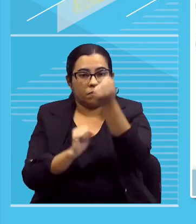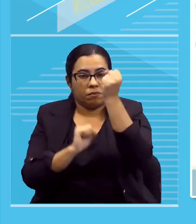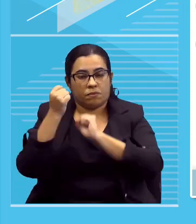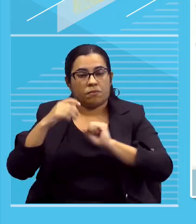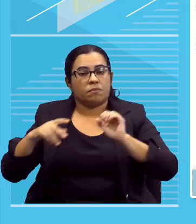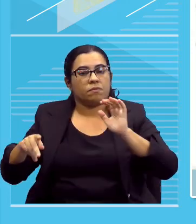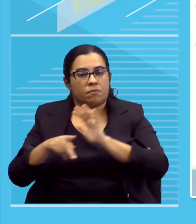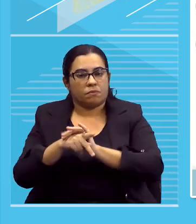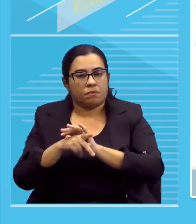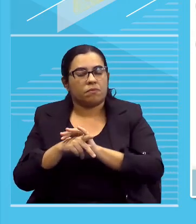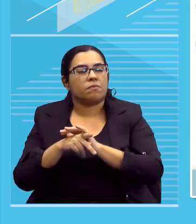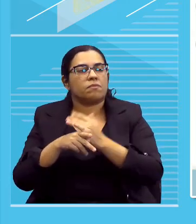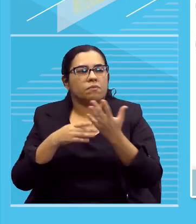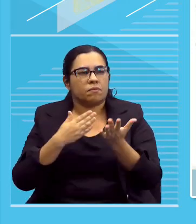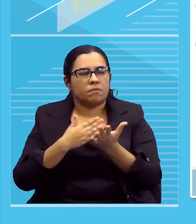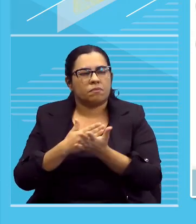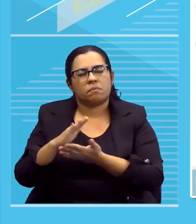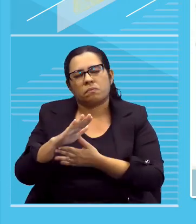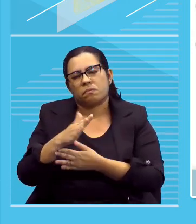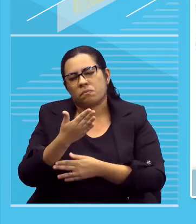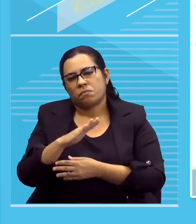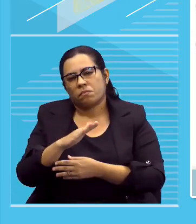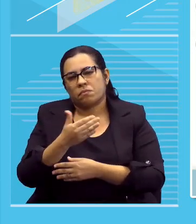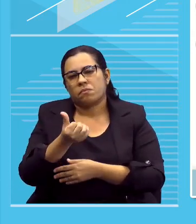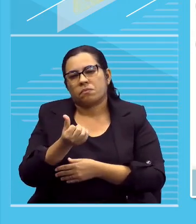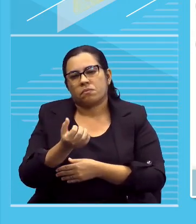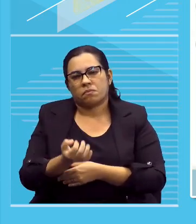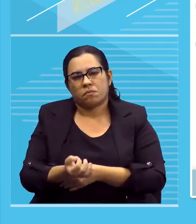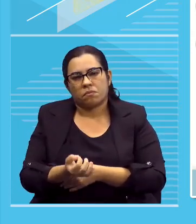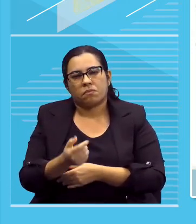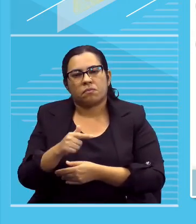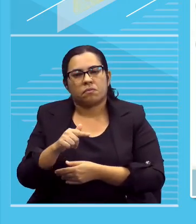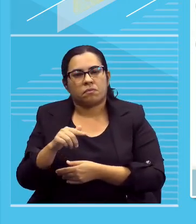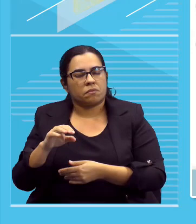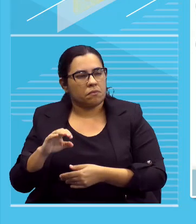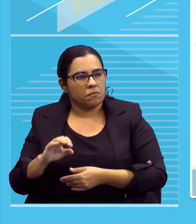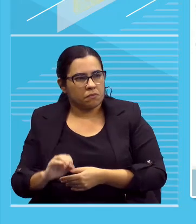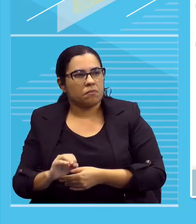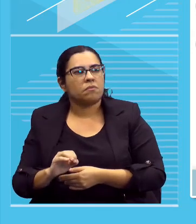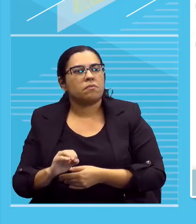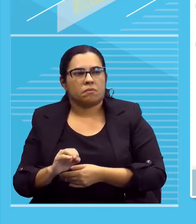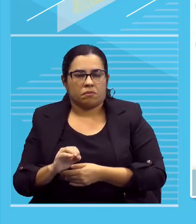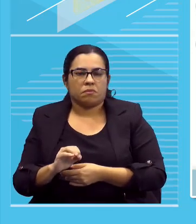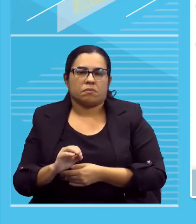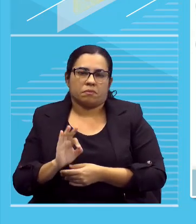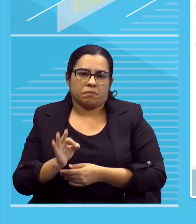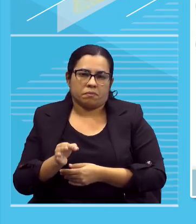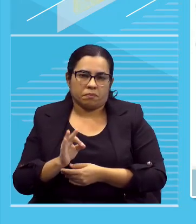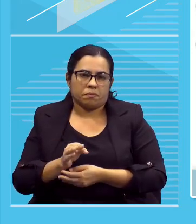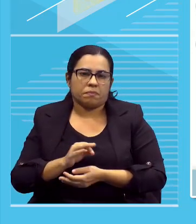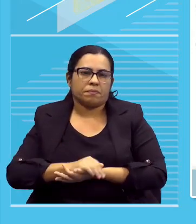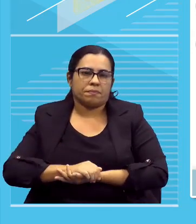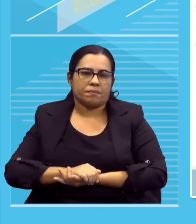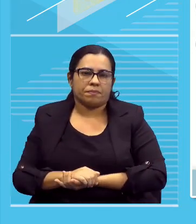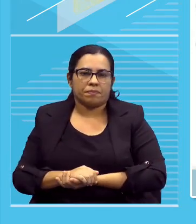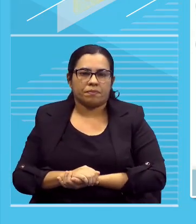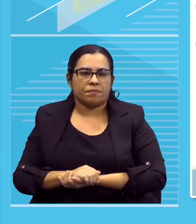ela surge aí meados dos anos 60 barra 70